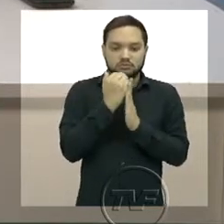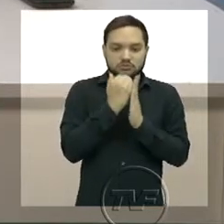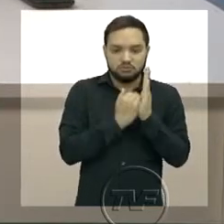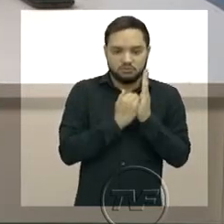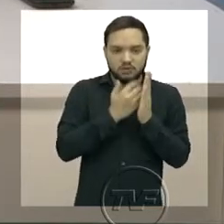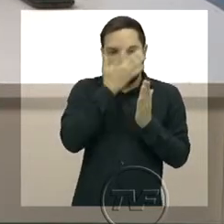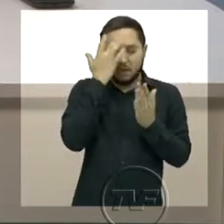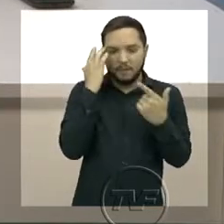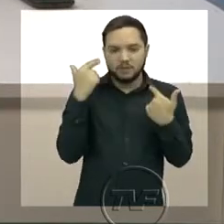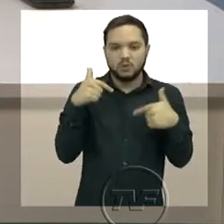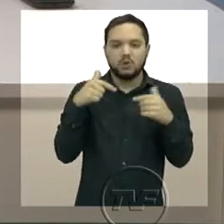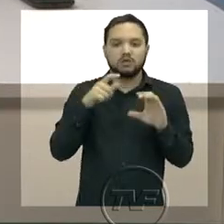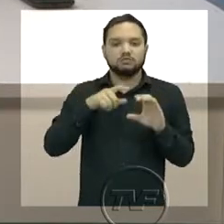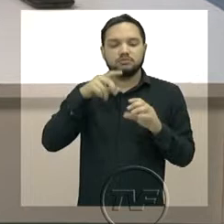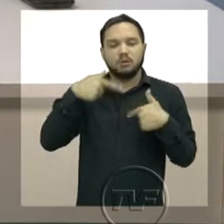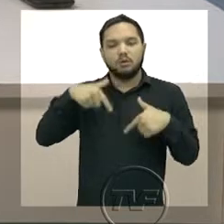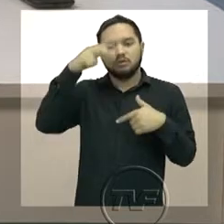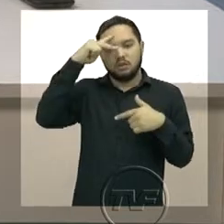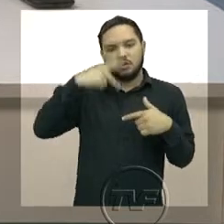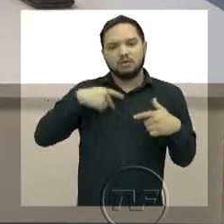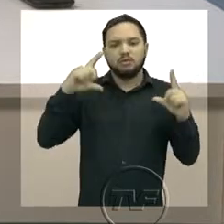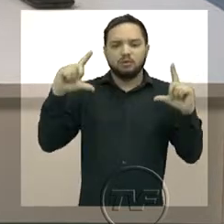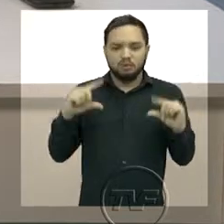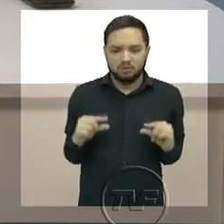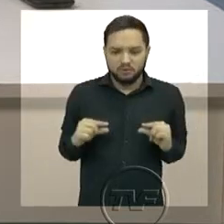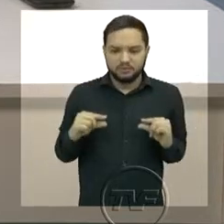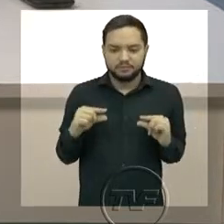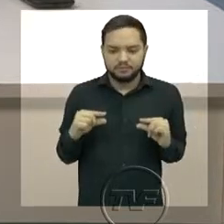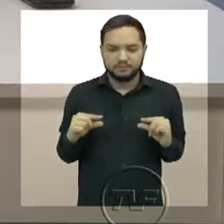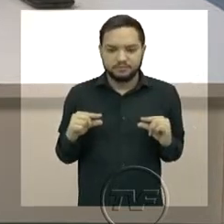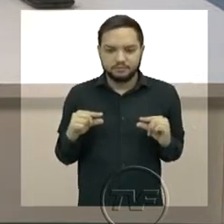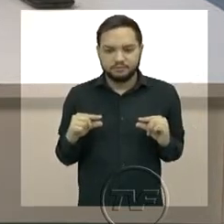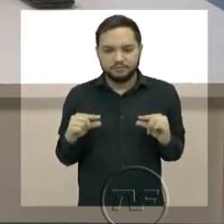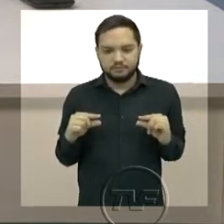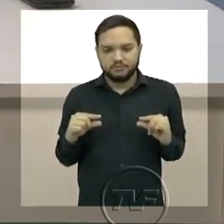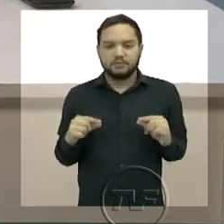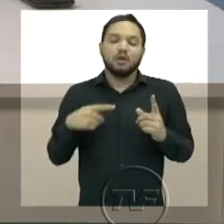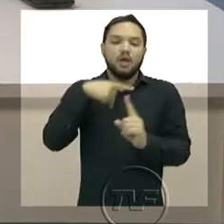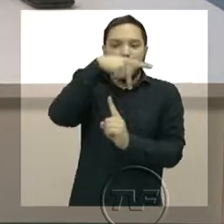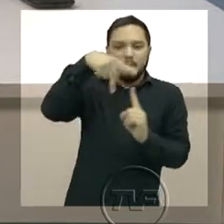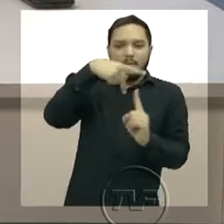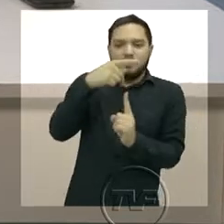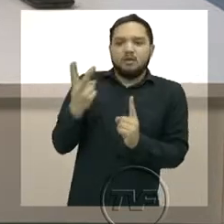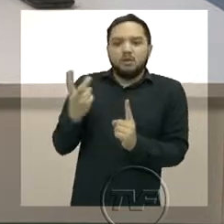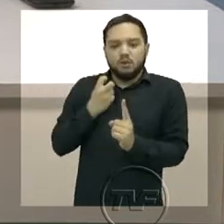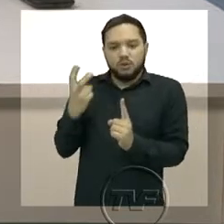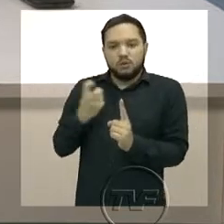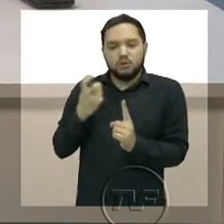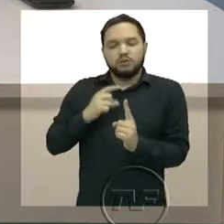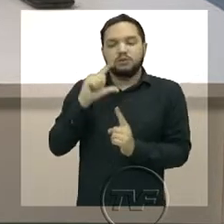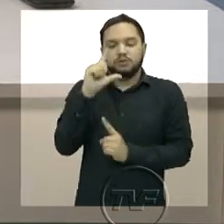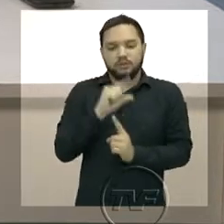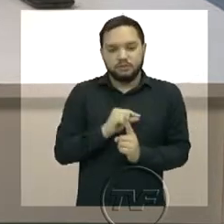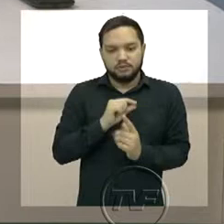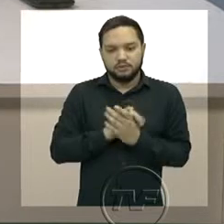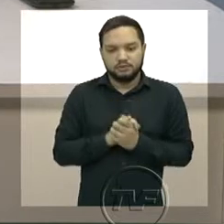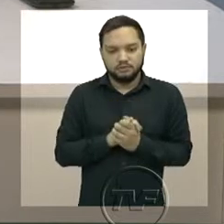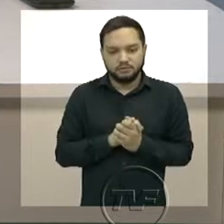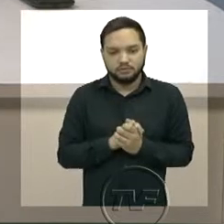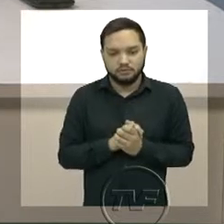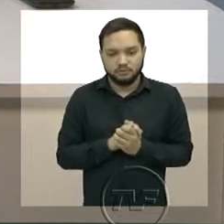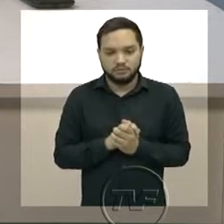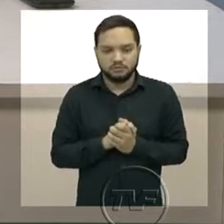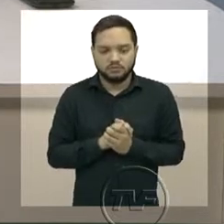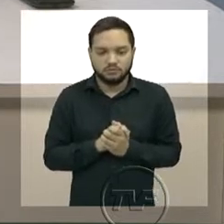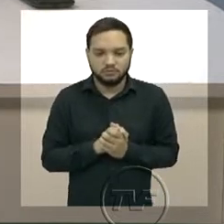formal, isto minimiza a contribuição ou tira a possibilidade de ser uma contribuição ampla para a